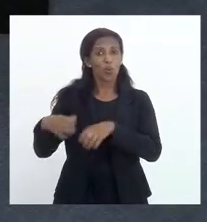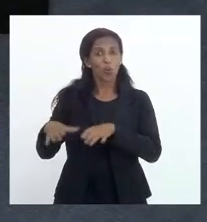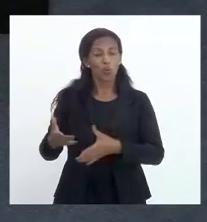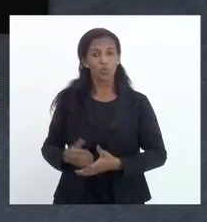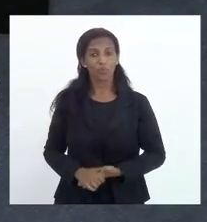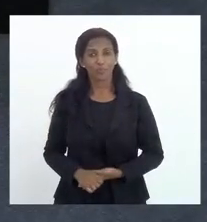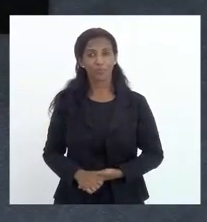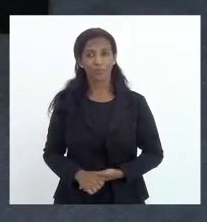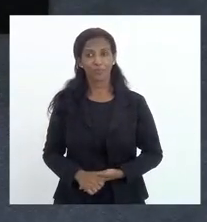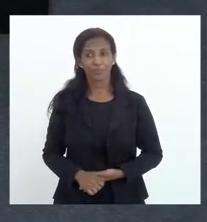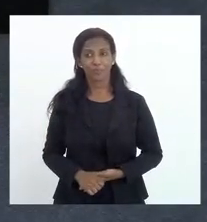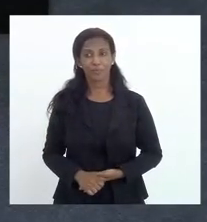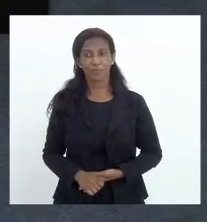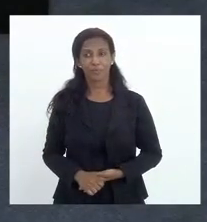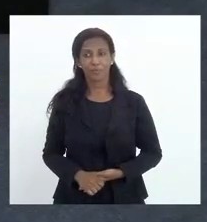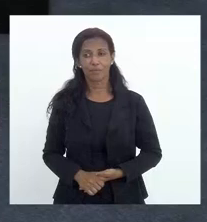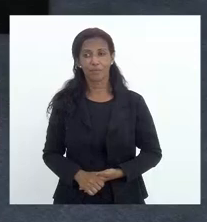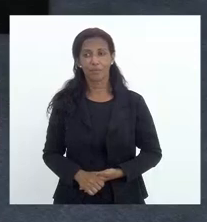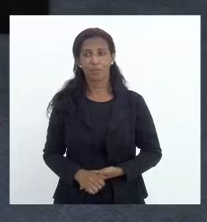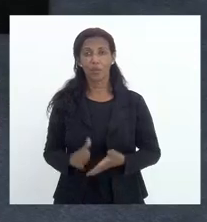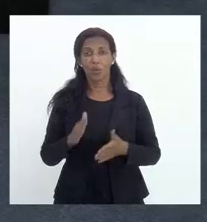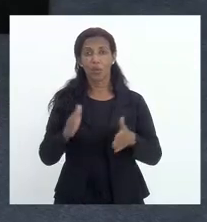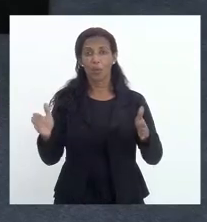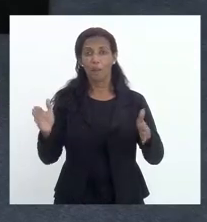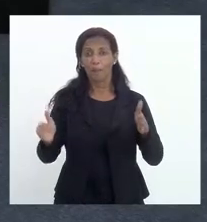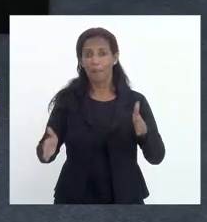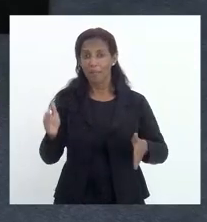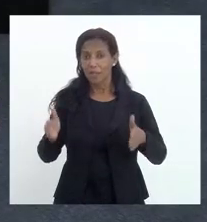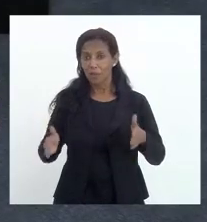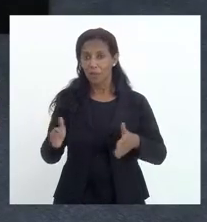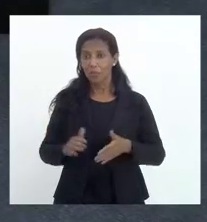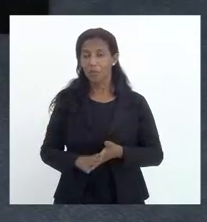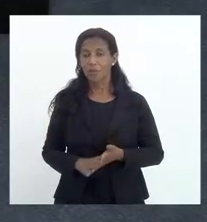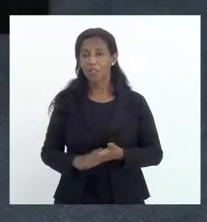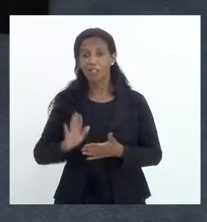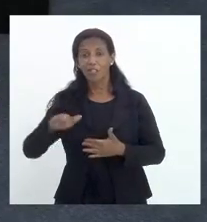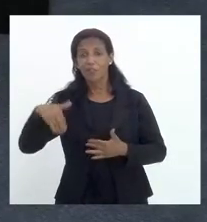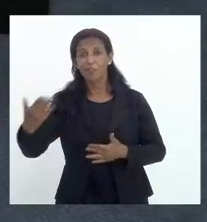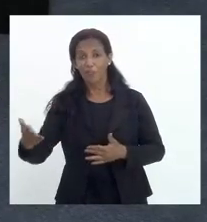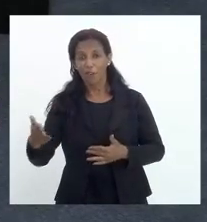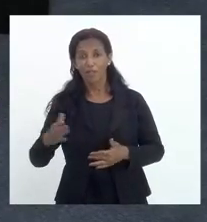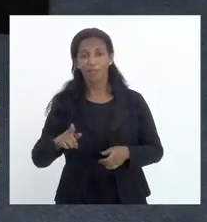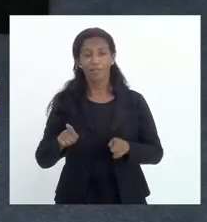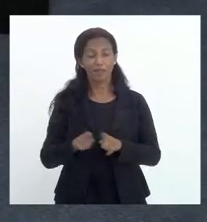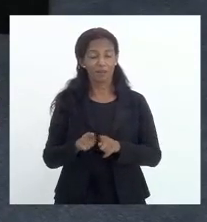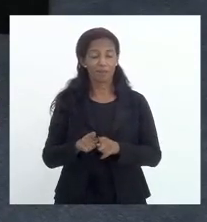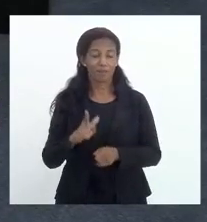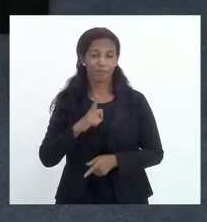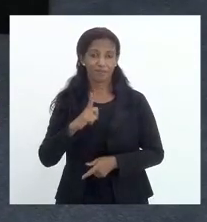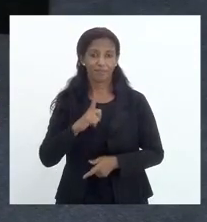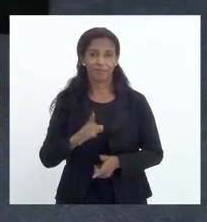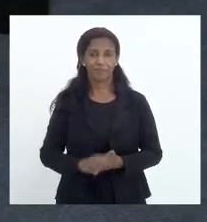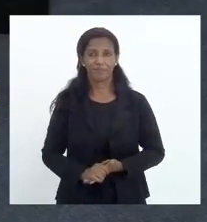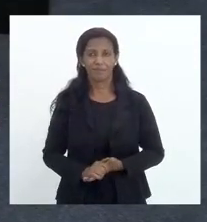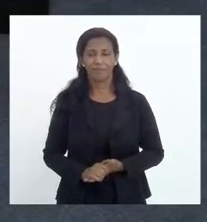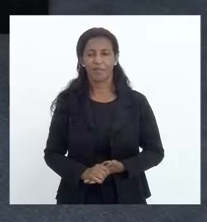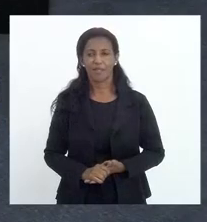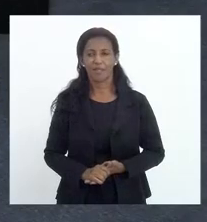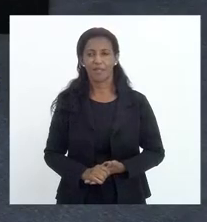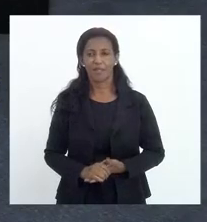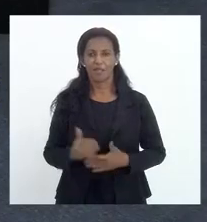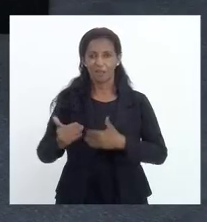público. Num período, e fora isso, ainda há, ao longo